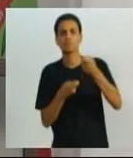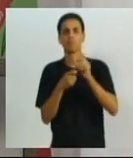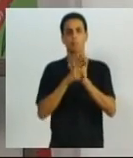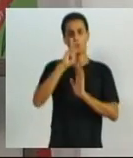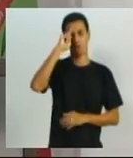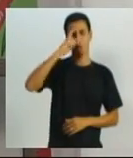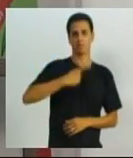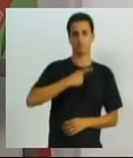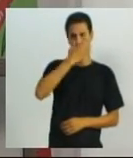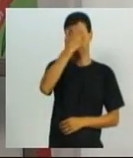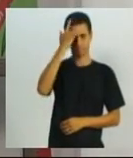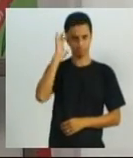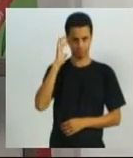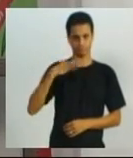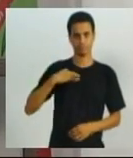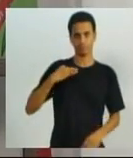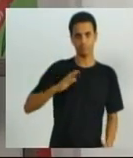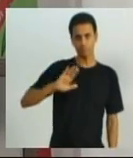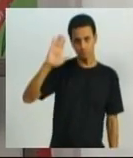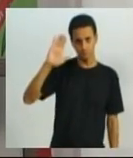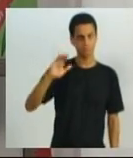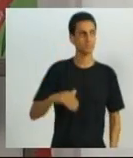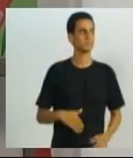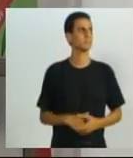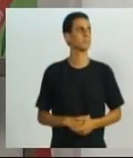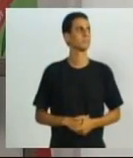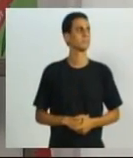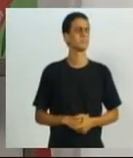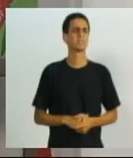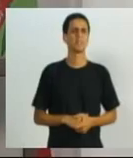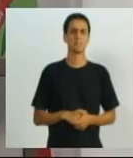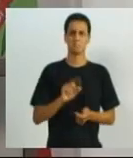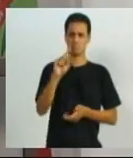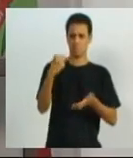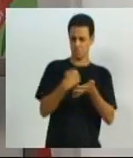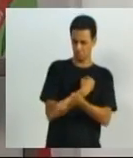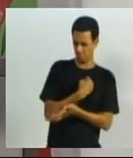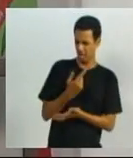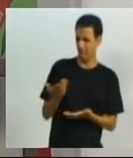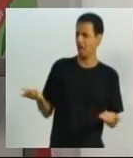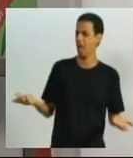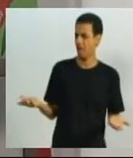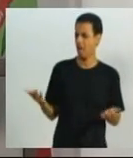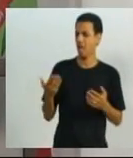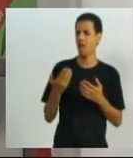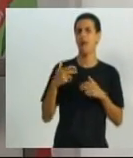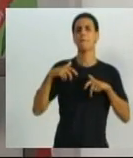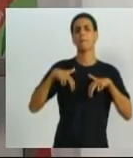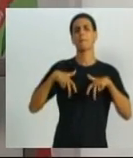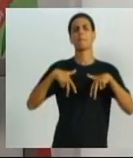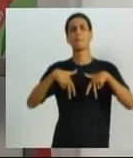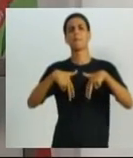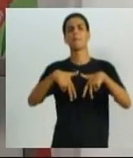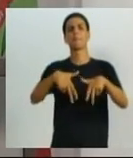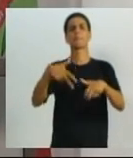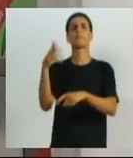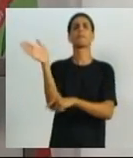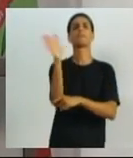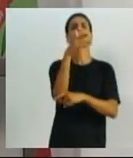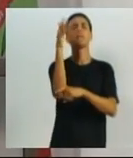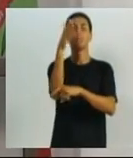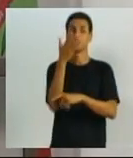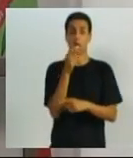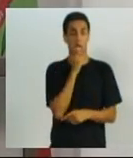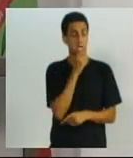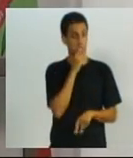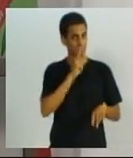candidato. Vão perguntar, mas aquela passeata com bandeiras, não dá, por enquanto não está